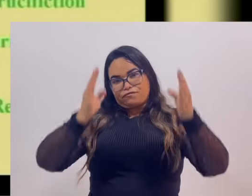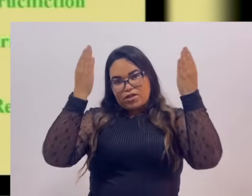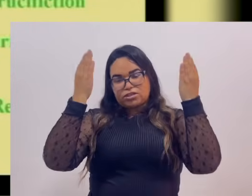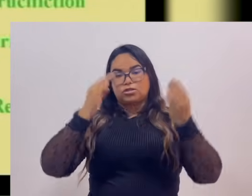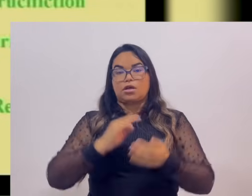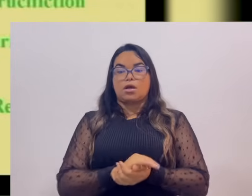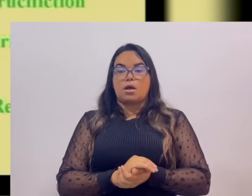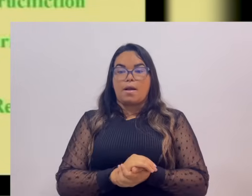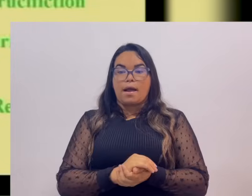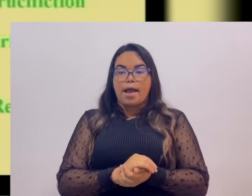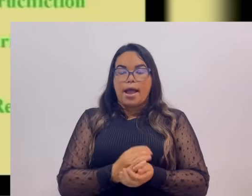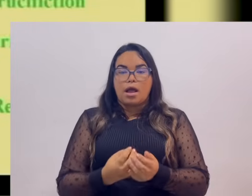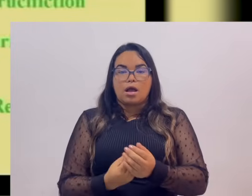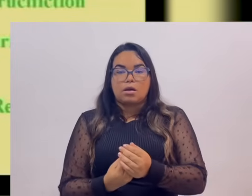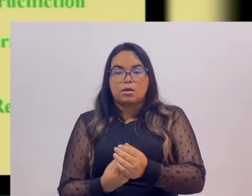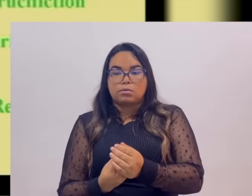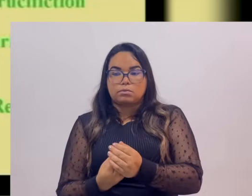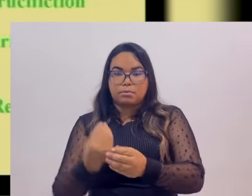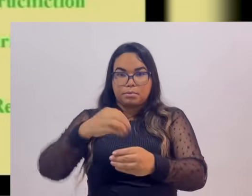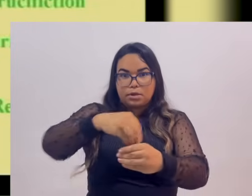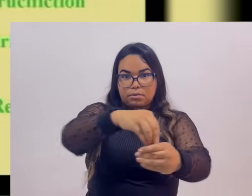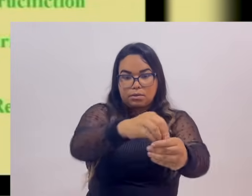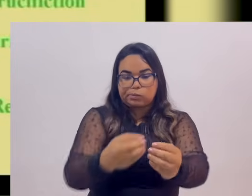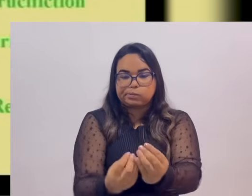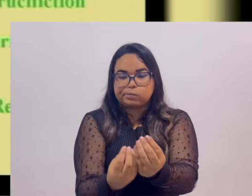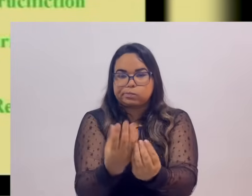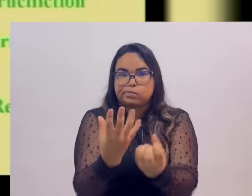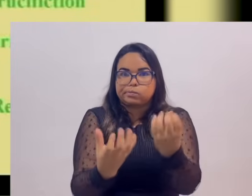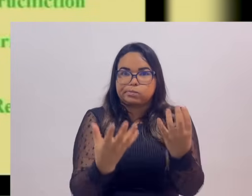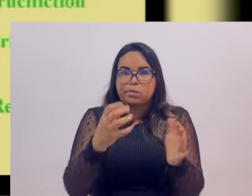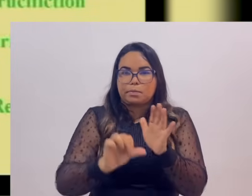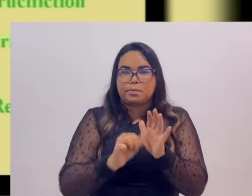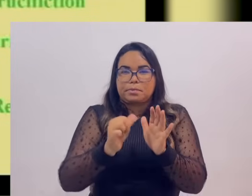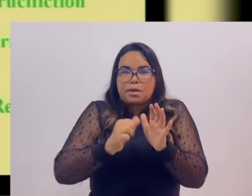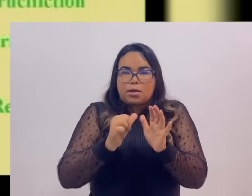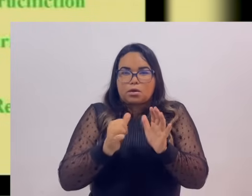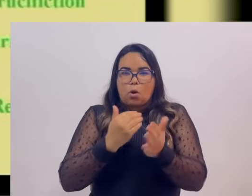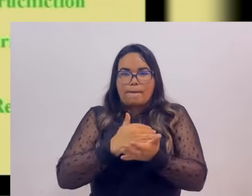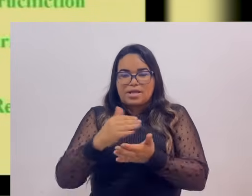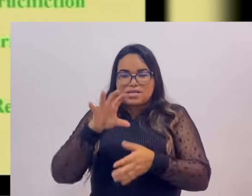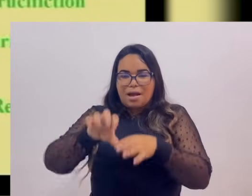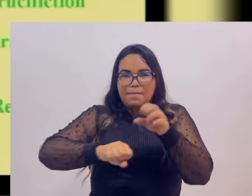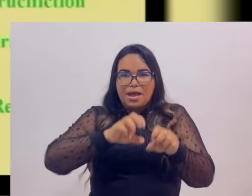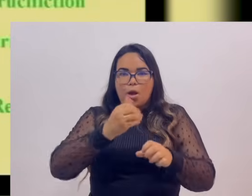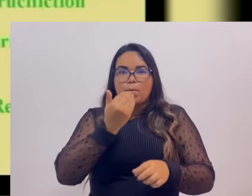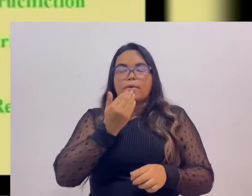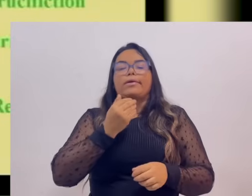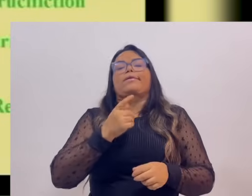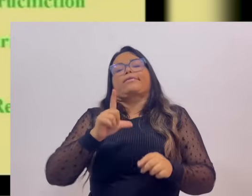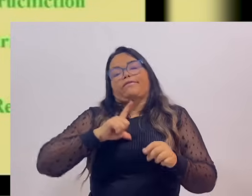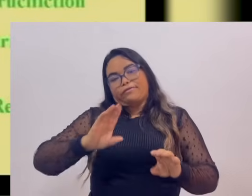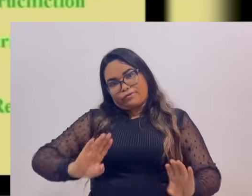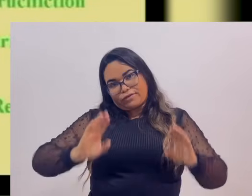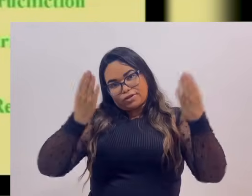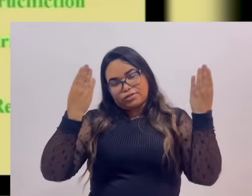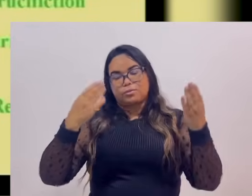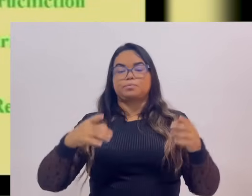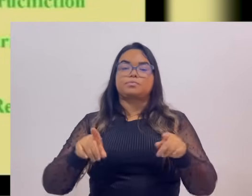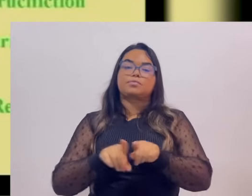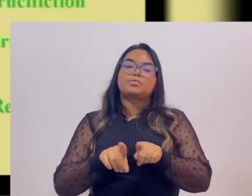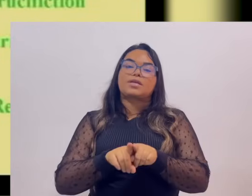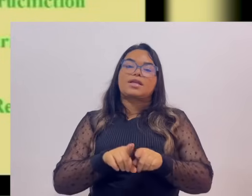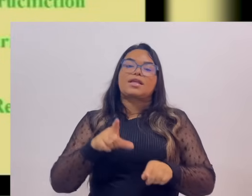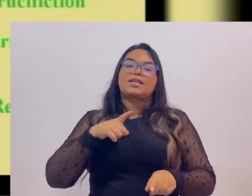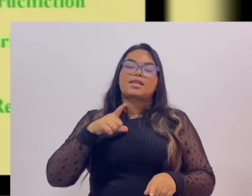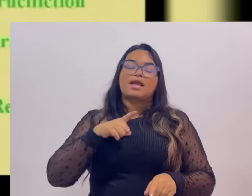Cristo na tumba Nissan 15 e então tinha uma festa das primícias em Nissan 16 assim temos 14, 15 e 16